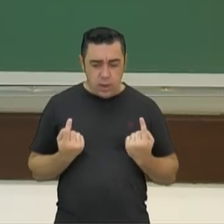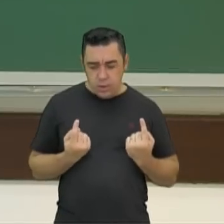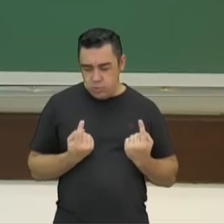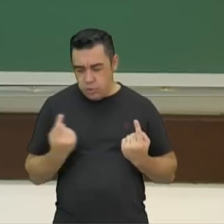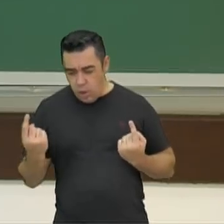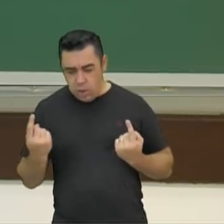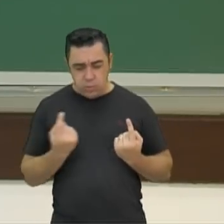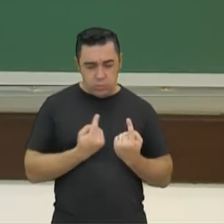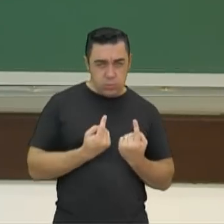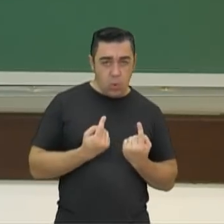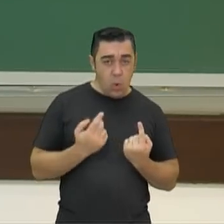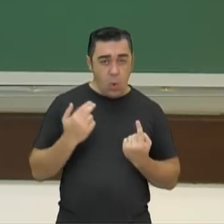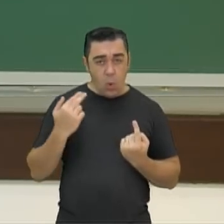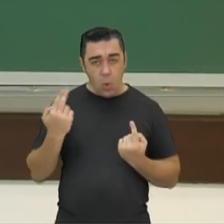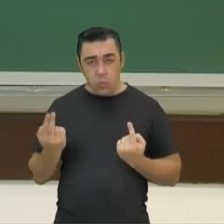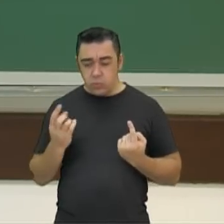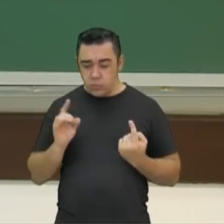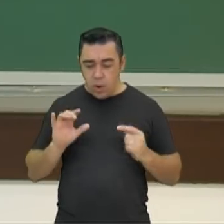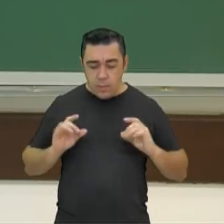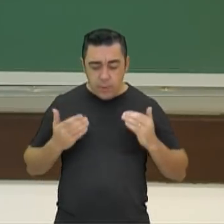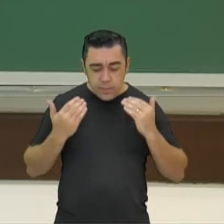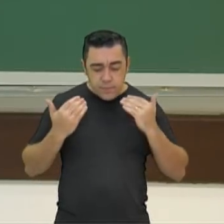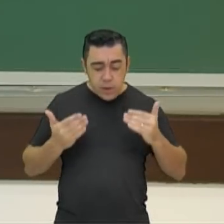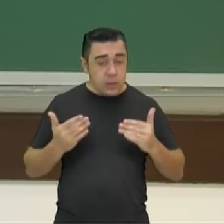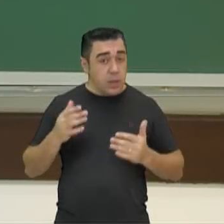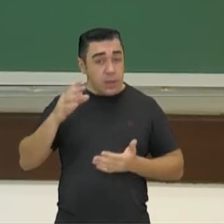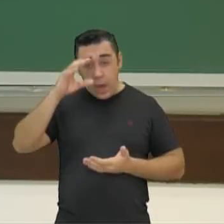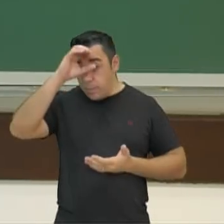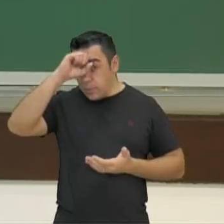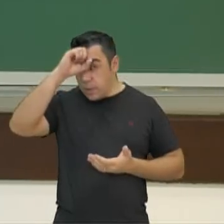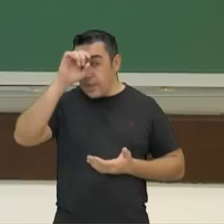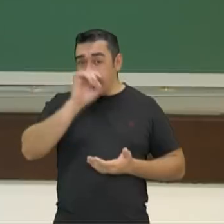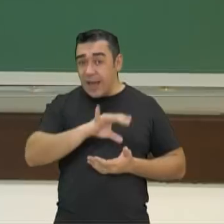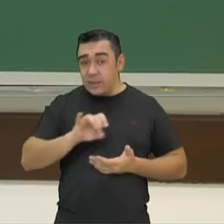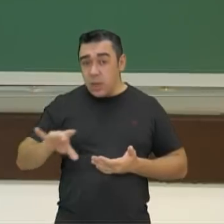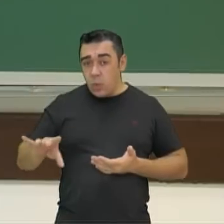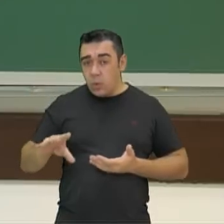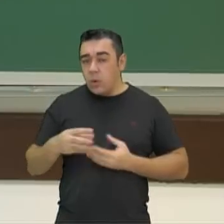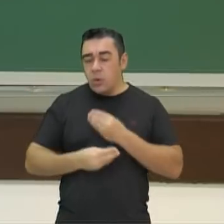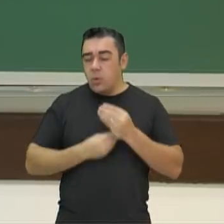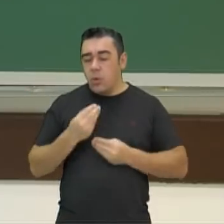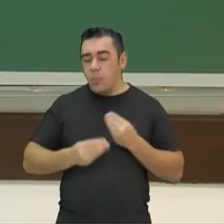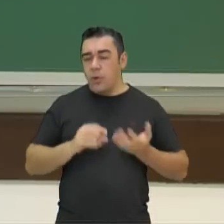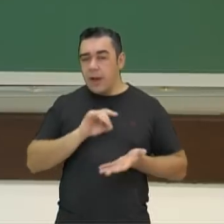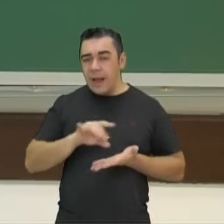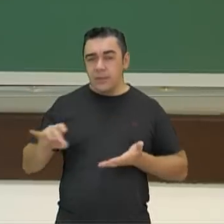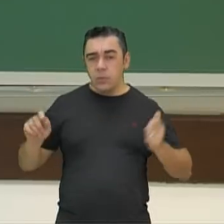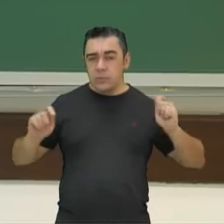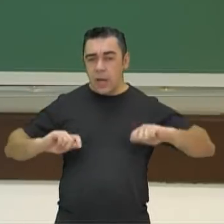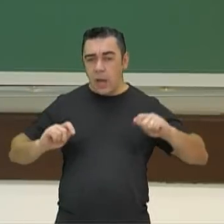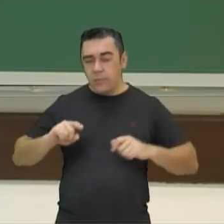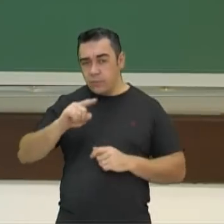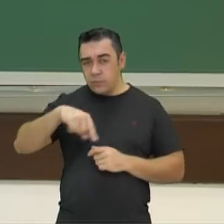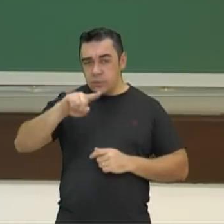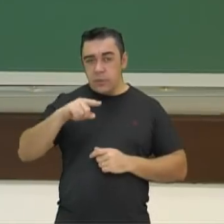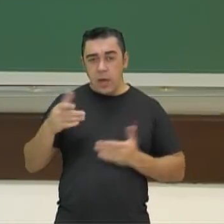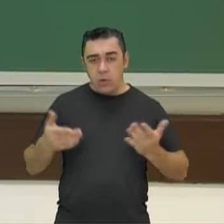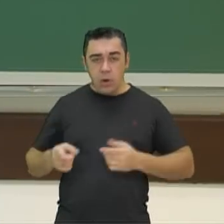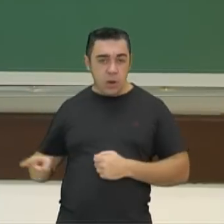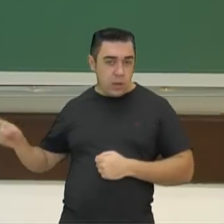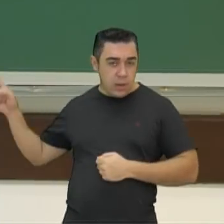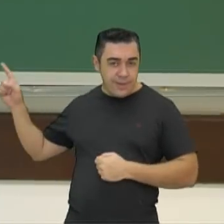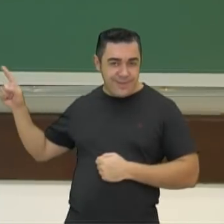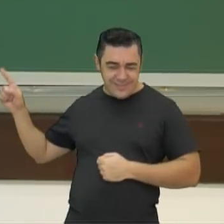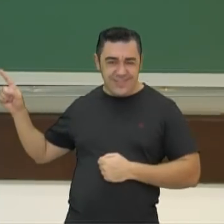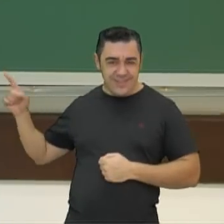vão para frente. Então, a gente precisa entender cada tipo, como cada peça se movimenta. Se você está igual o Tony Stark